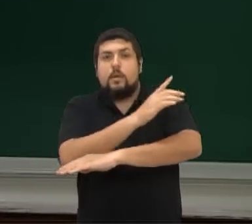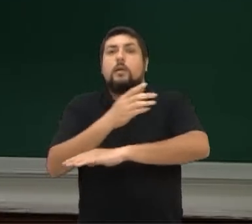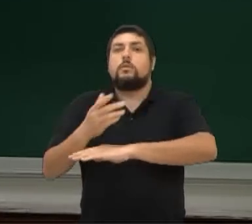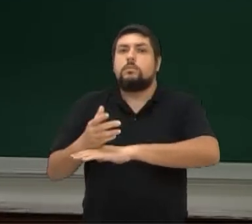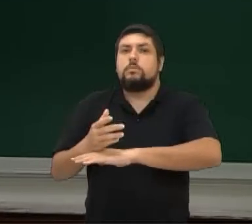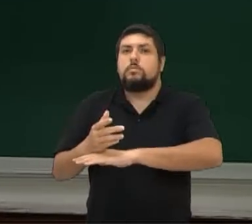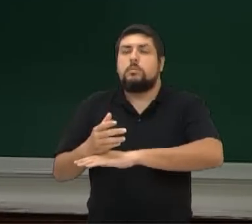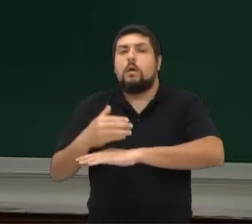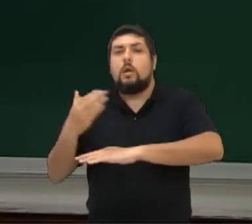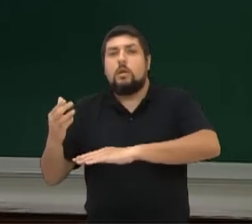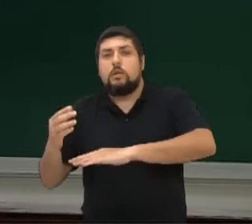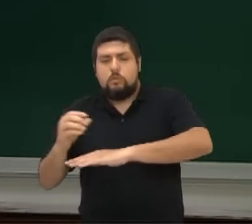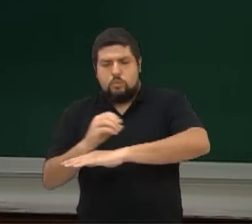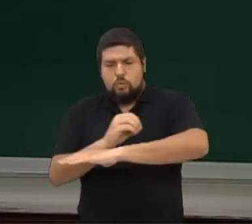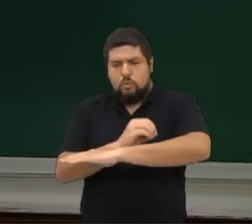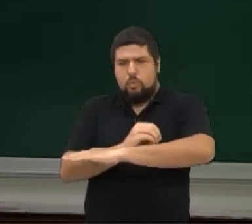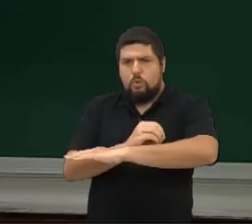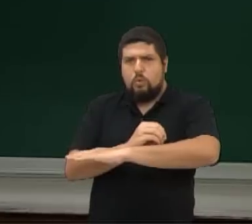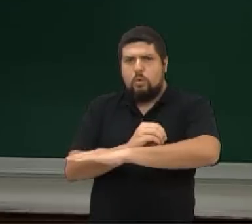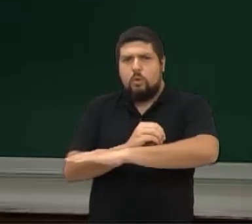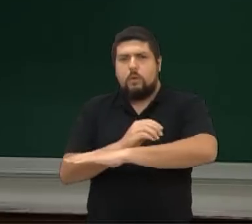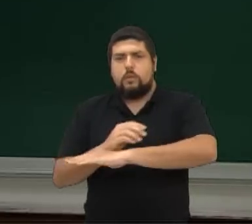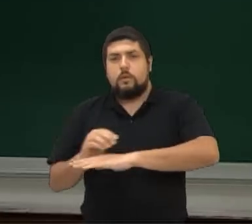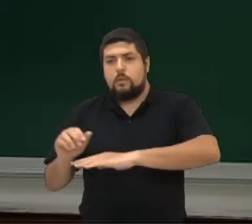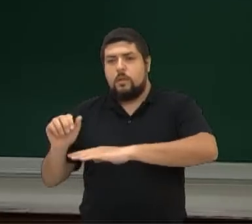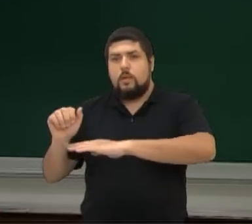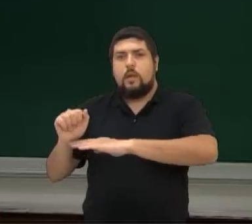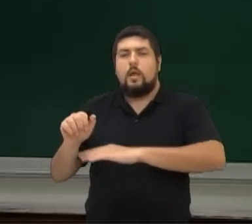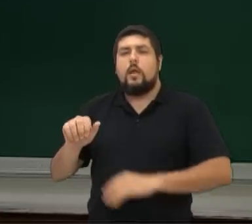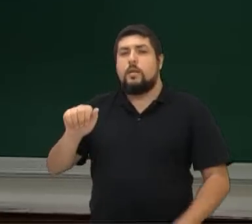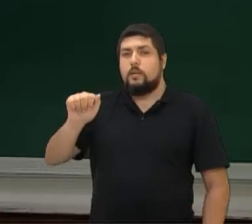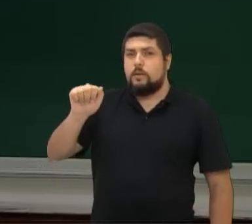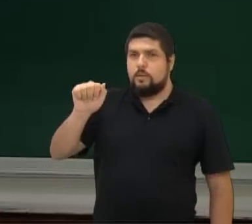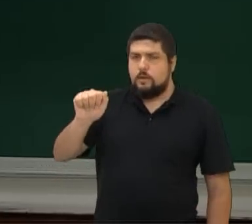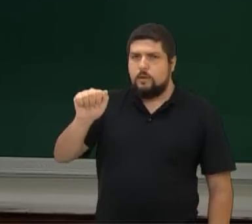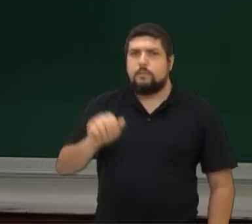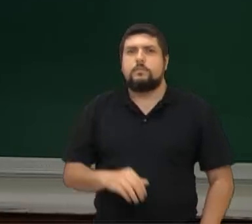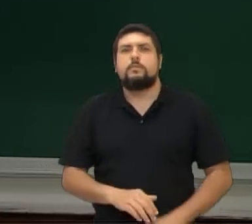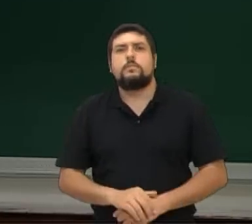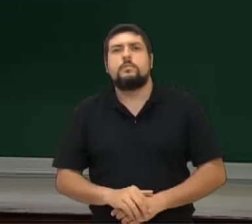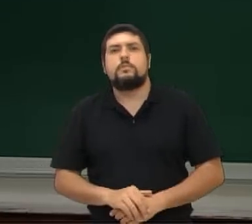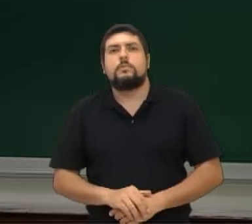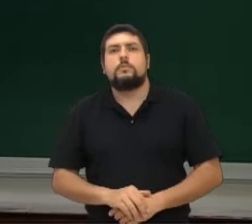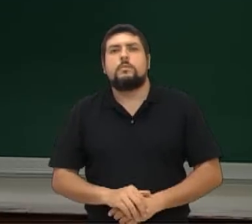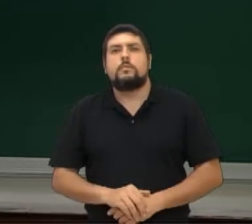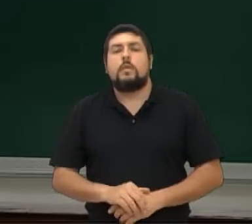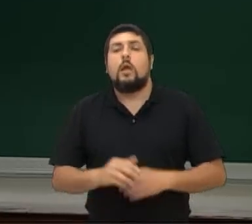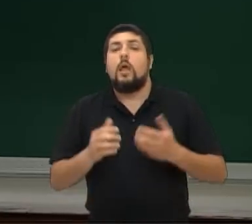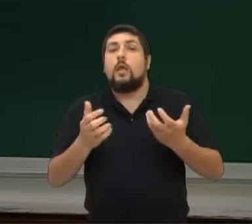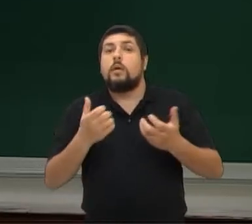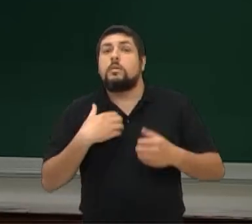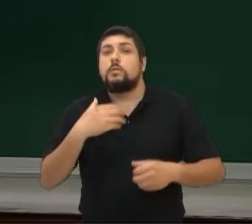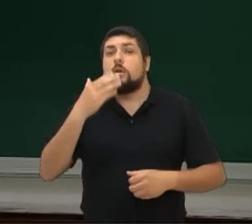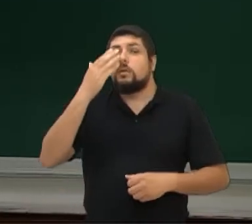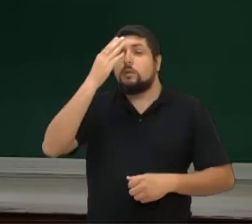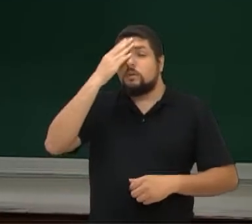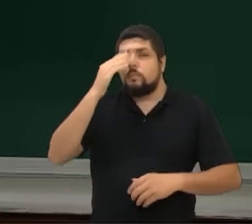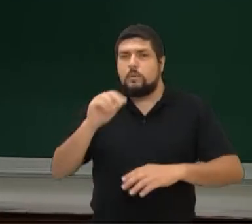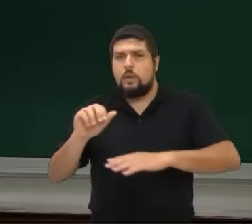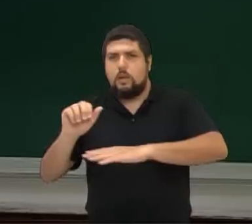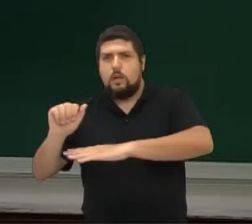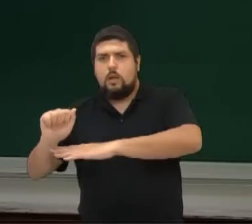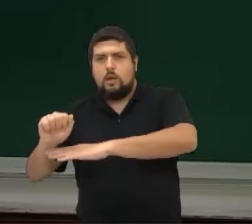dos ângulos indicados. Na letra A, ele pede para você determinar a medida do ângulo